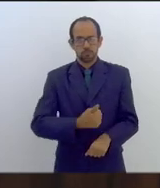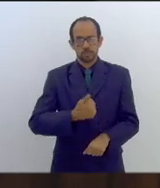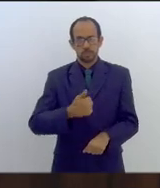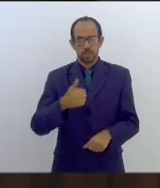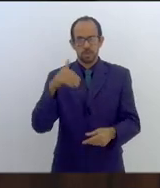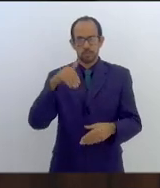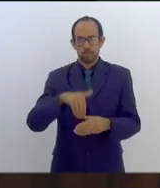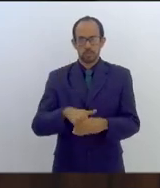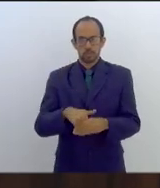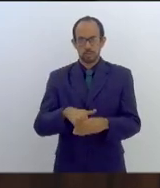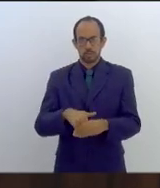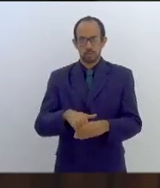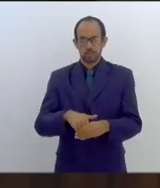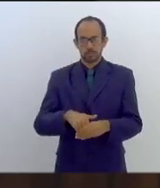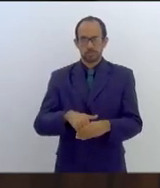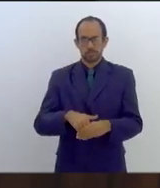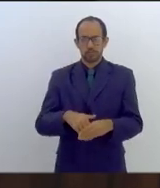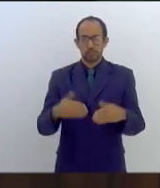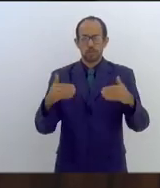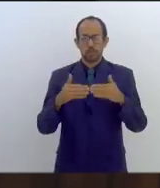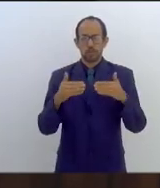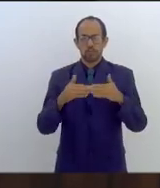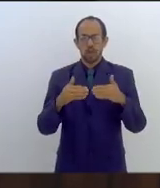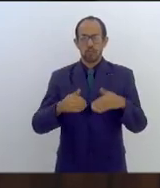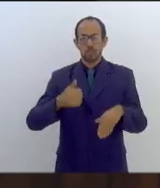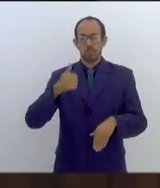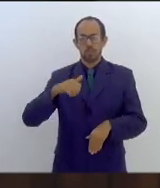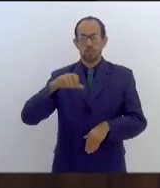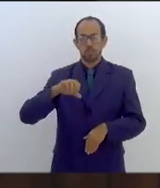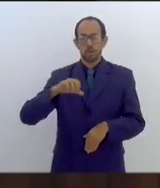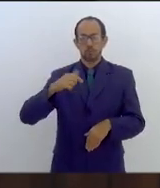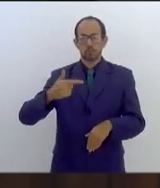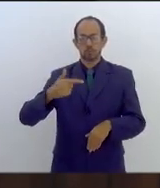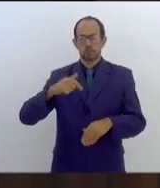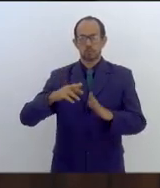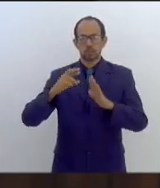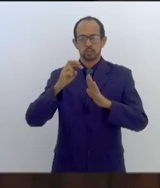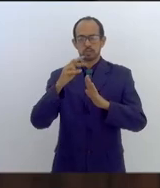de acordo com o artigo 192 do Regimento Interno,